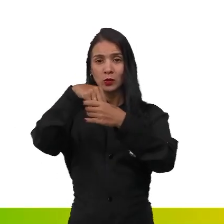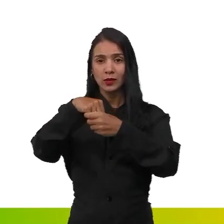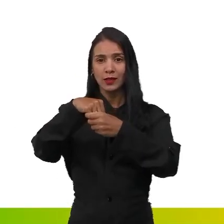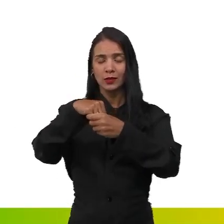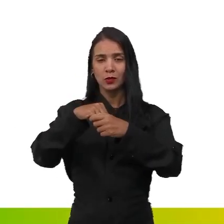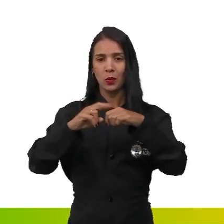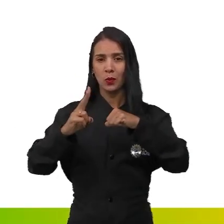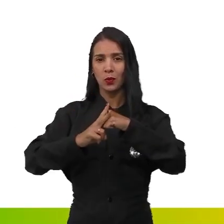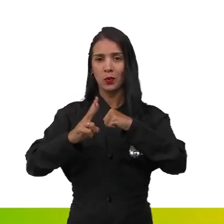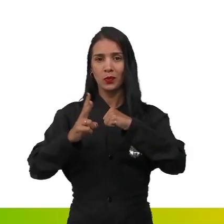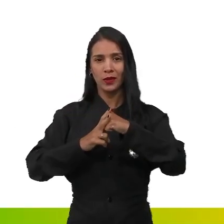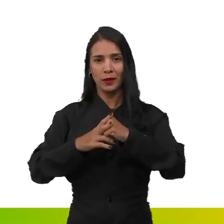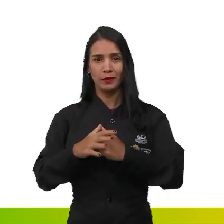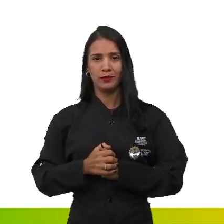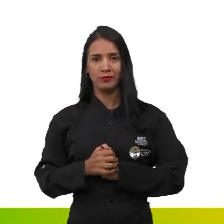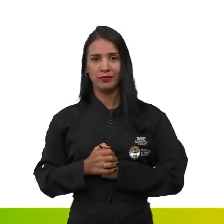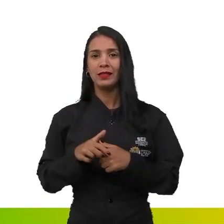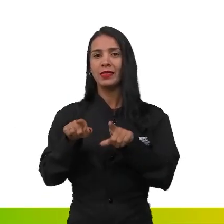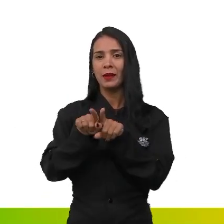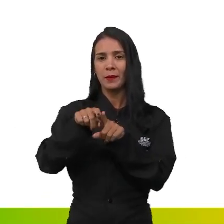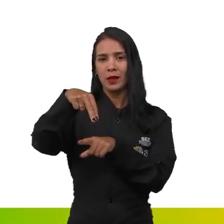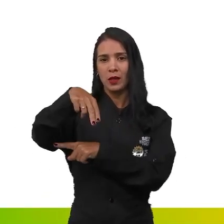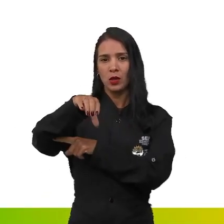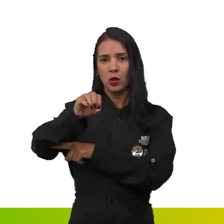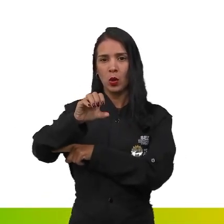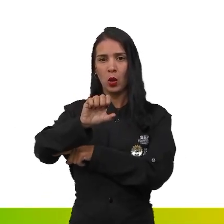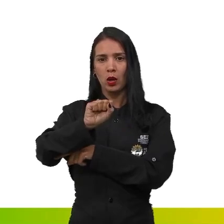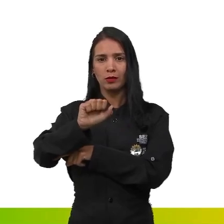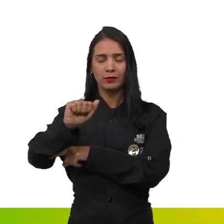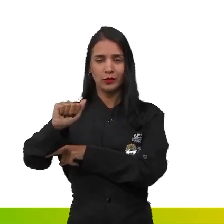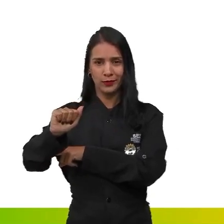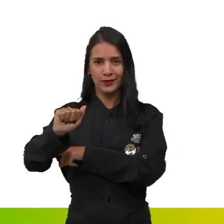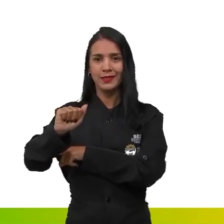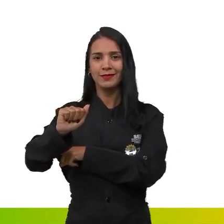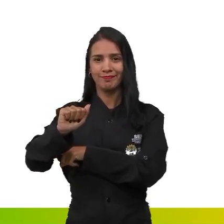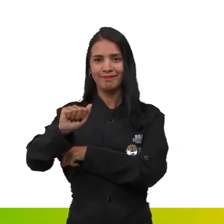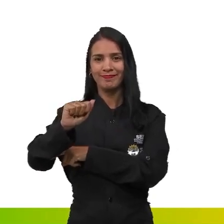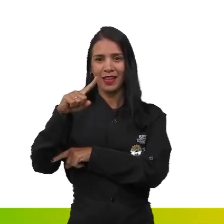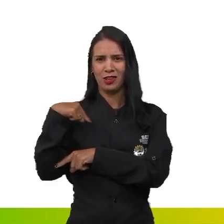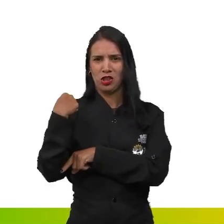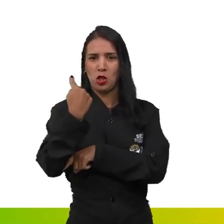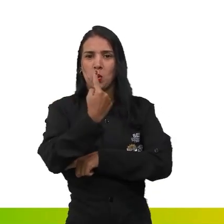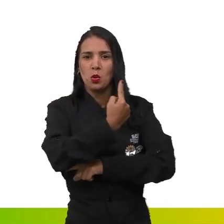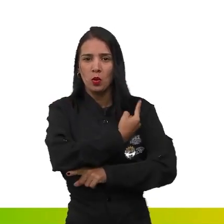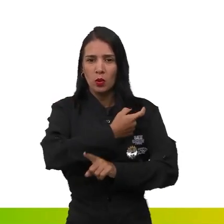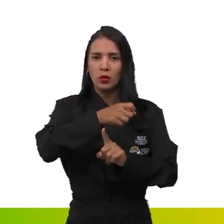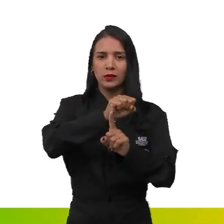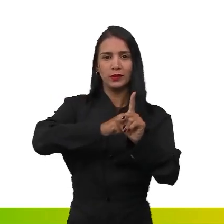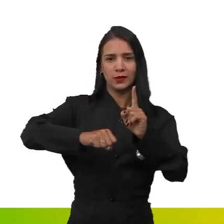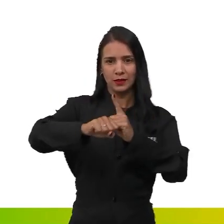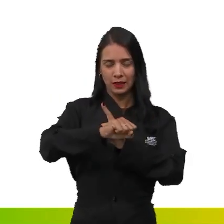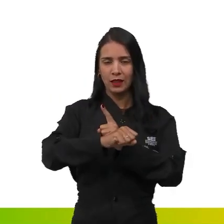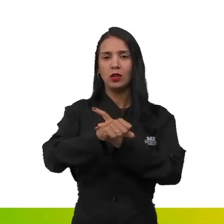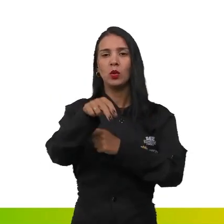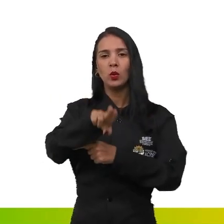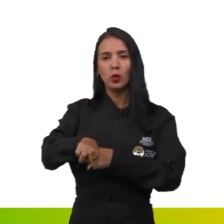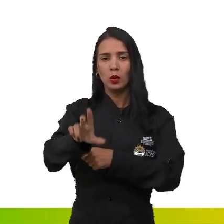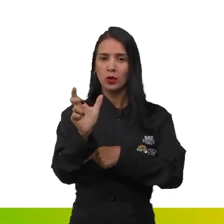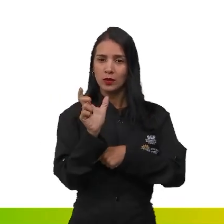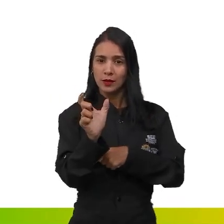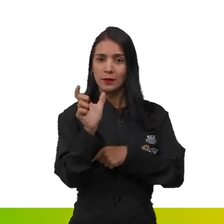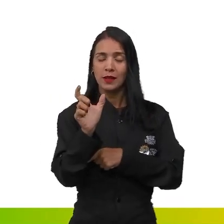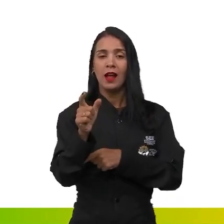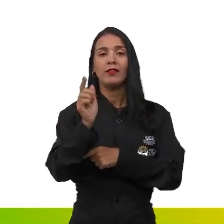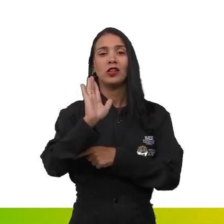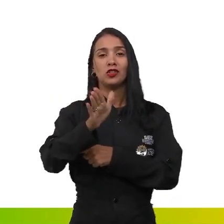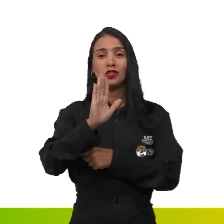em nossa sociedade aqui, o nossa também identifica o meu sujeito, traz um caráter pessoal. Então,